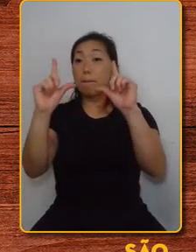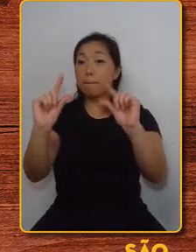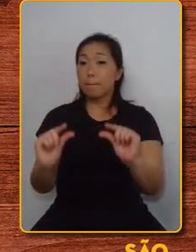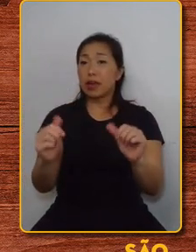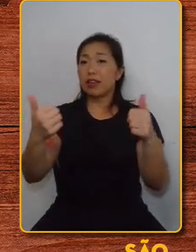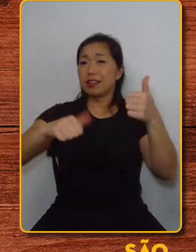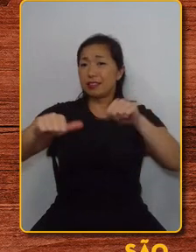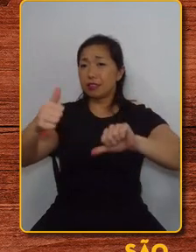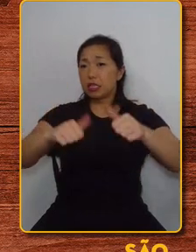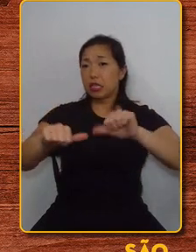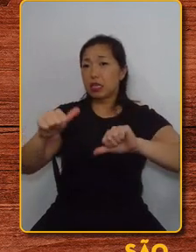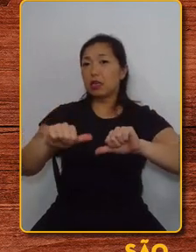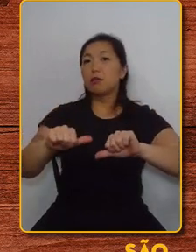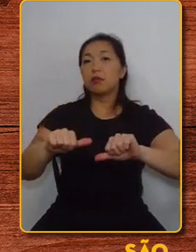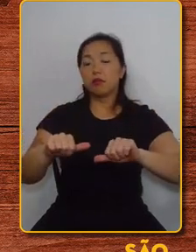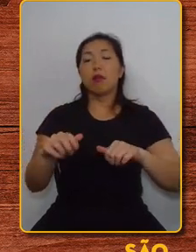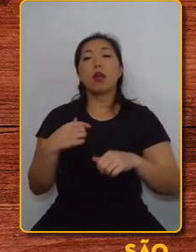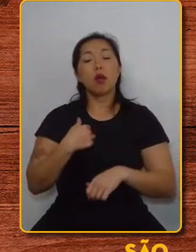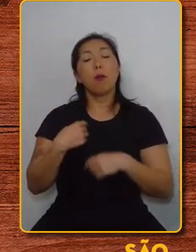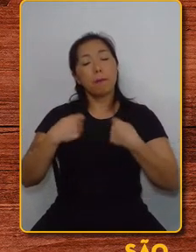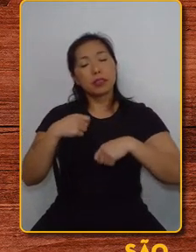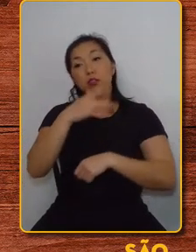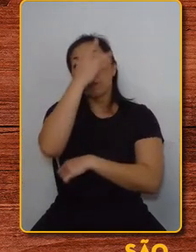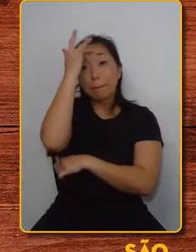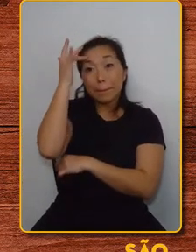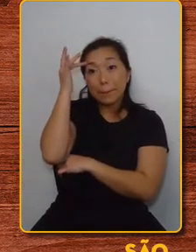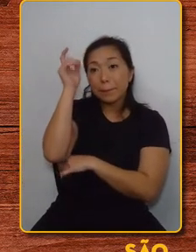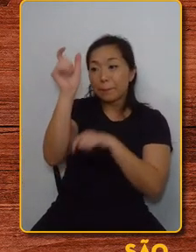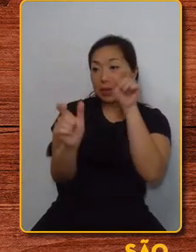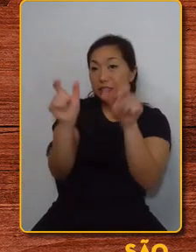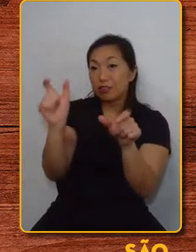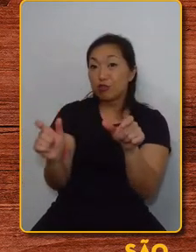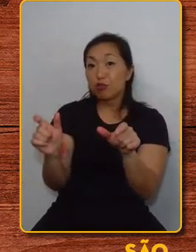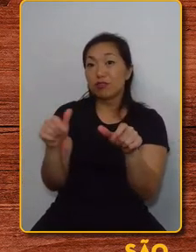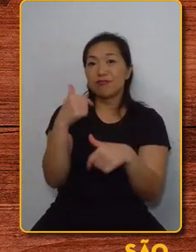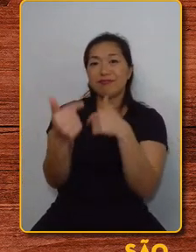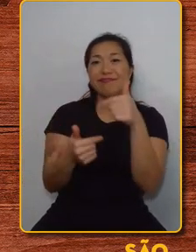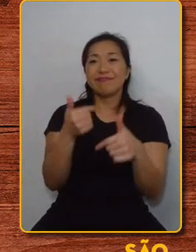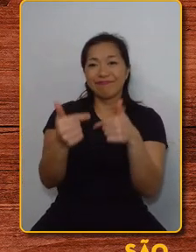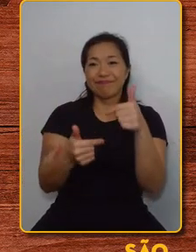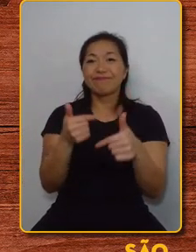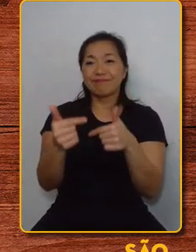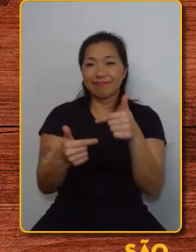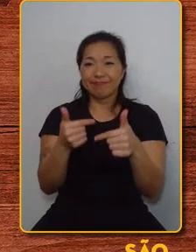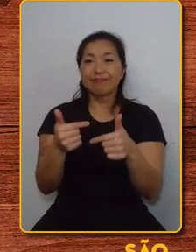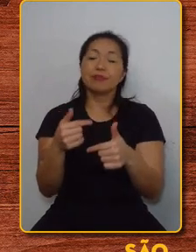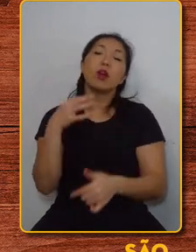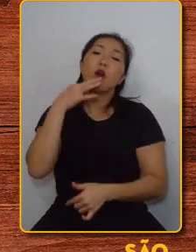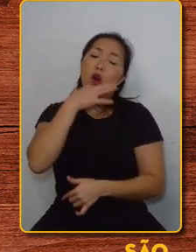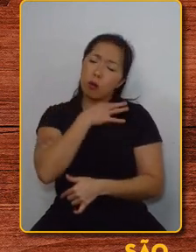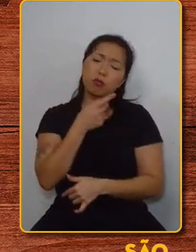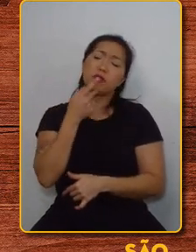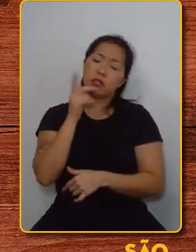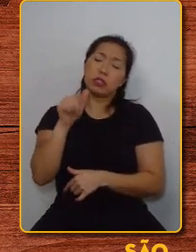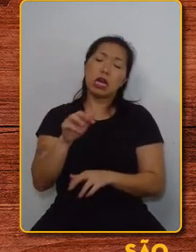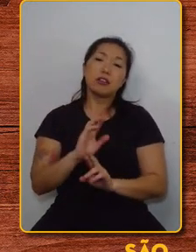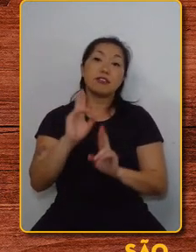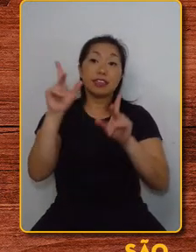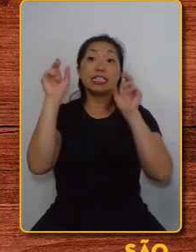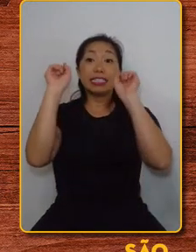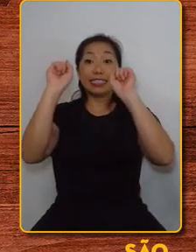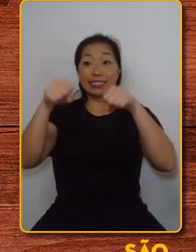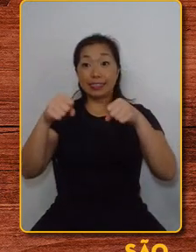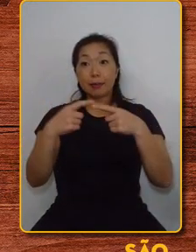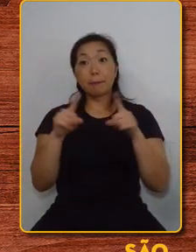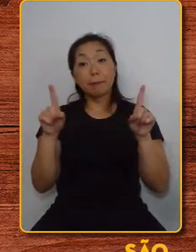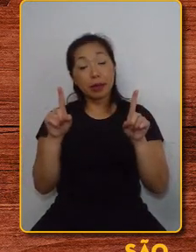que ter mão de obra, eu tenho que ter gente. Óbvio que isso tem um custo de produção diferenciado. Não estou dizendo nem que é maior ou menor. O custo de produção do agro